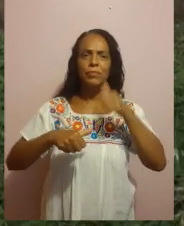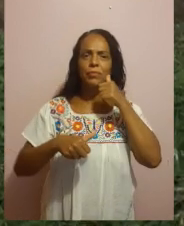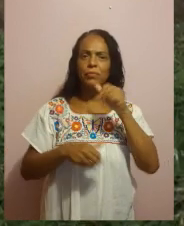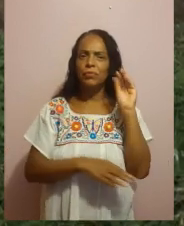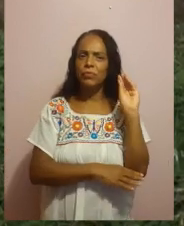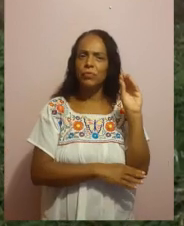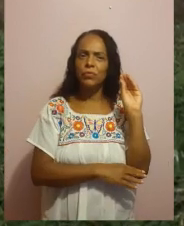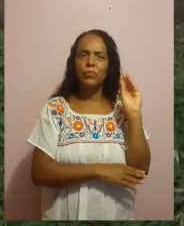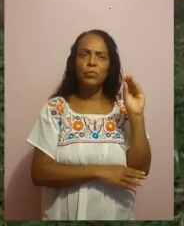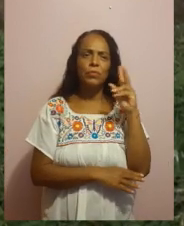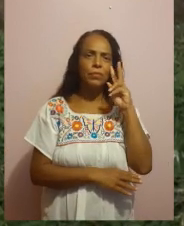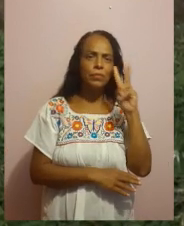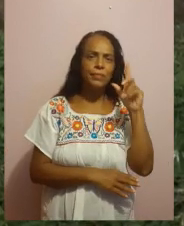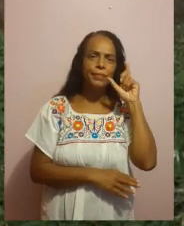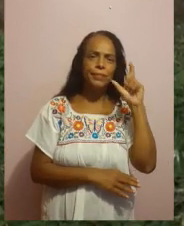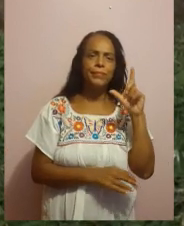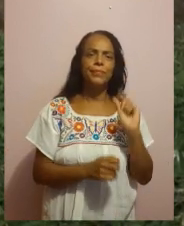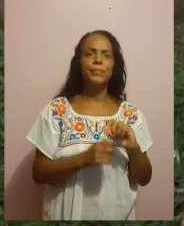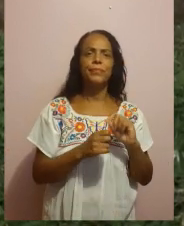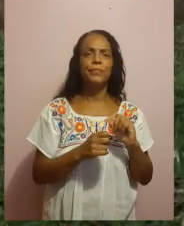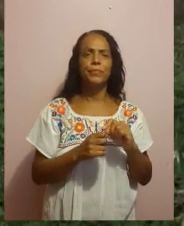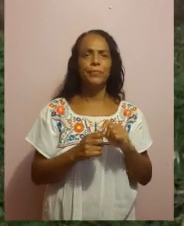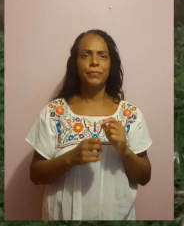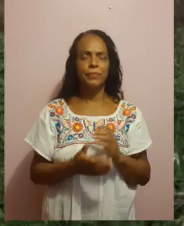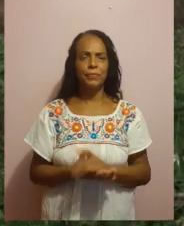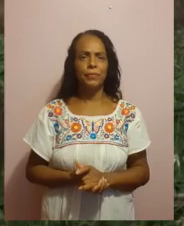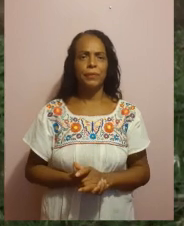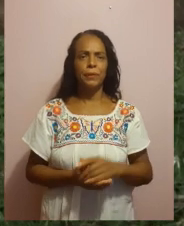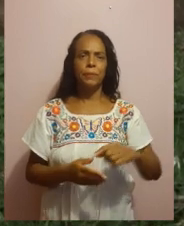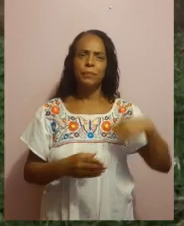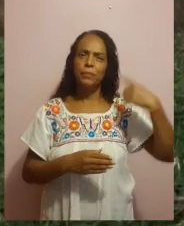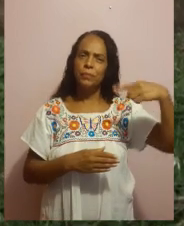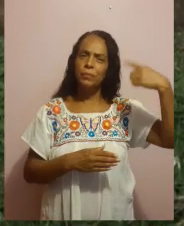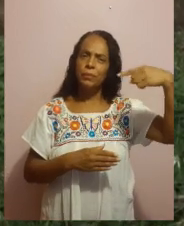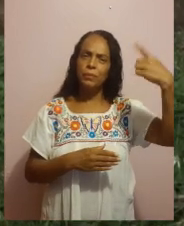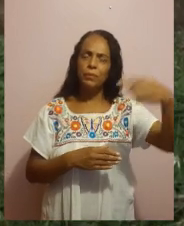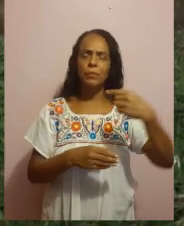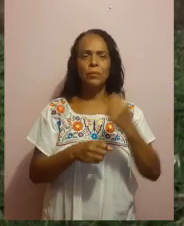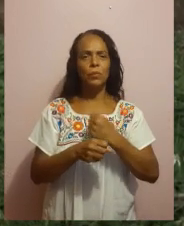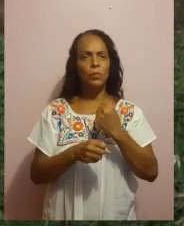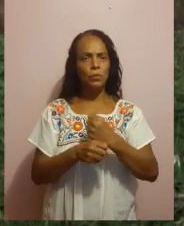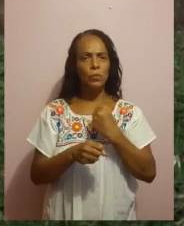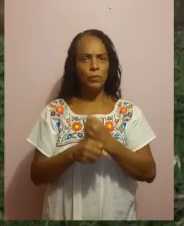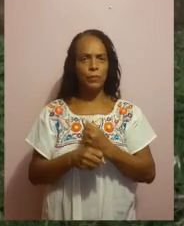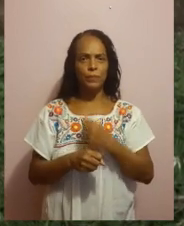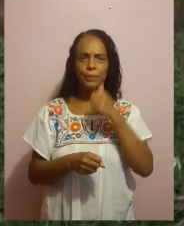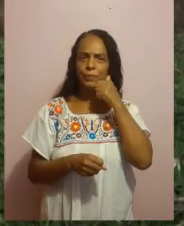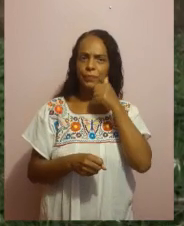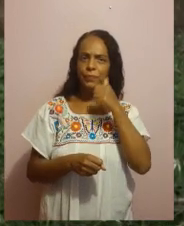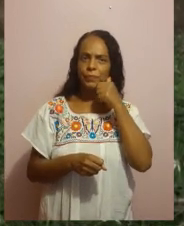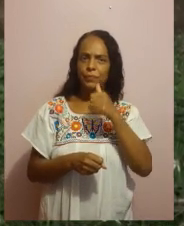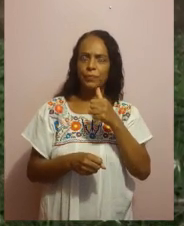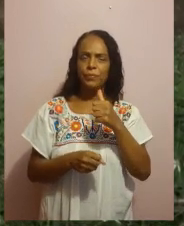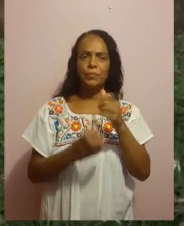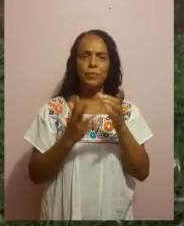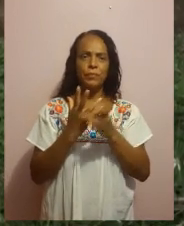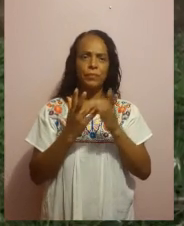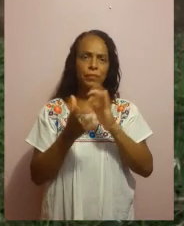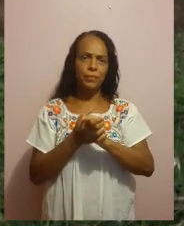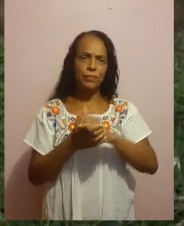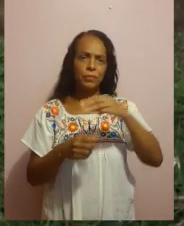da casa, O tempo foi passando, a Dona Francisca assim